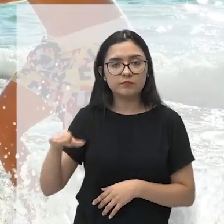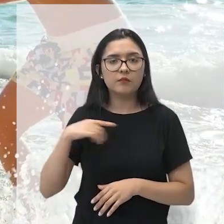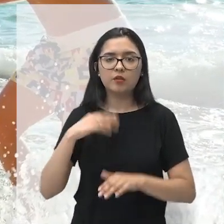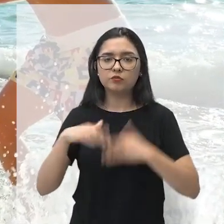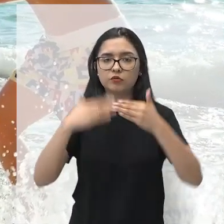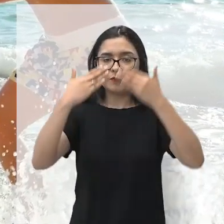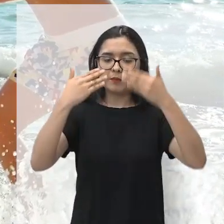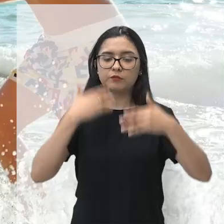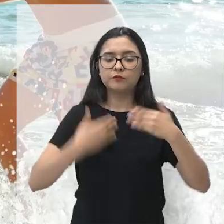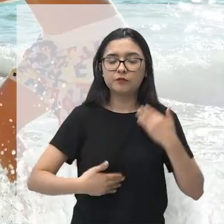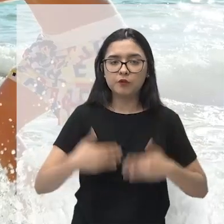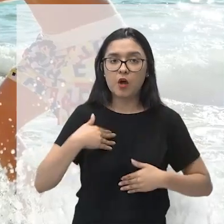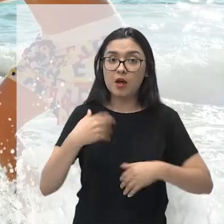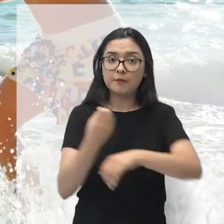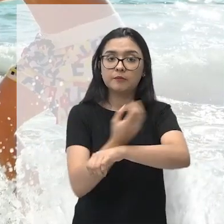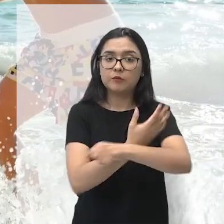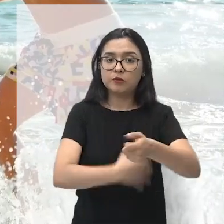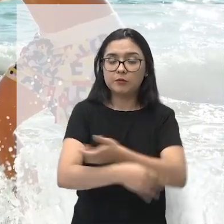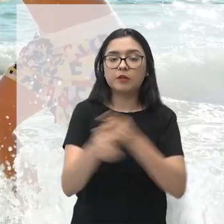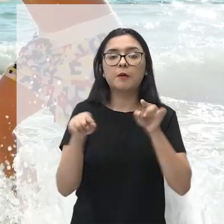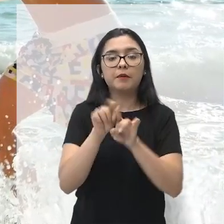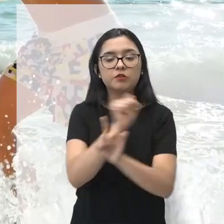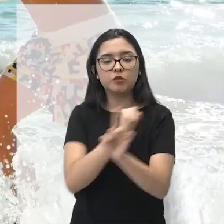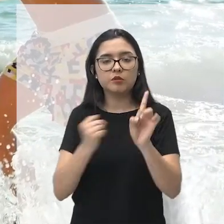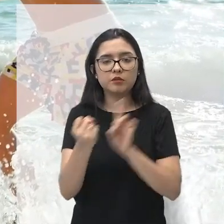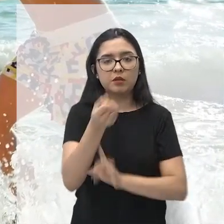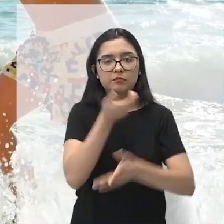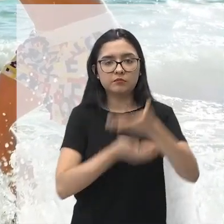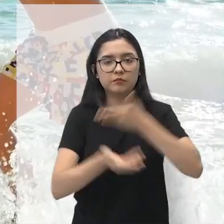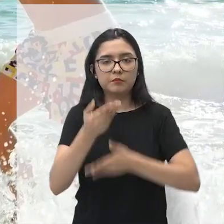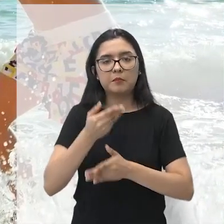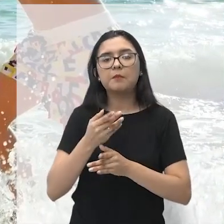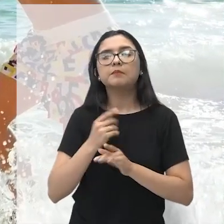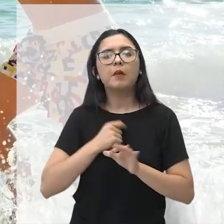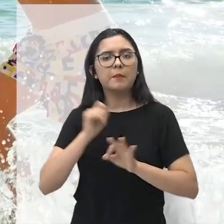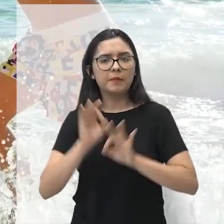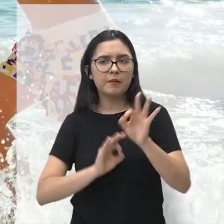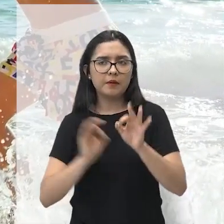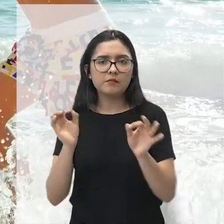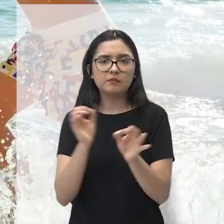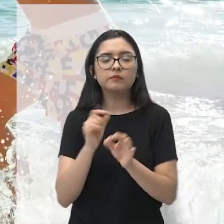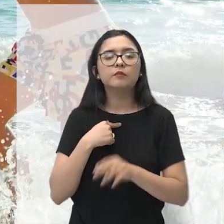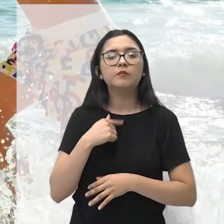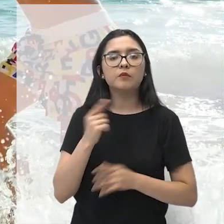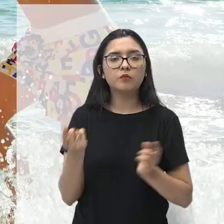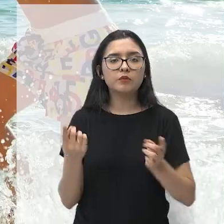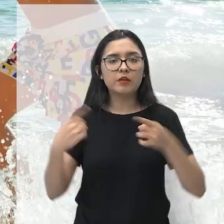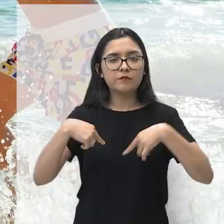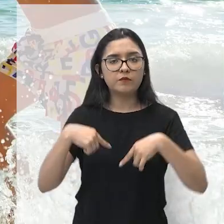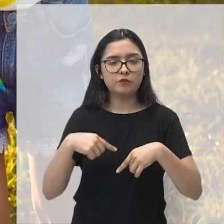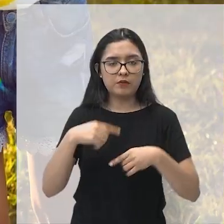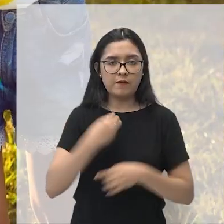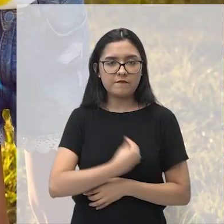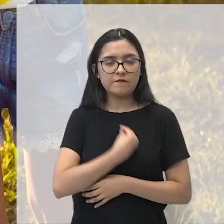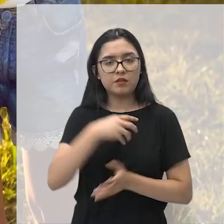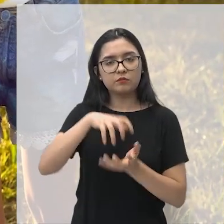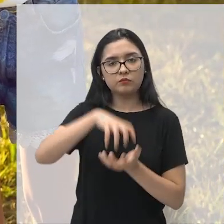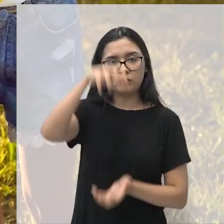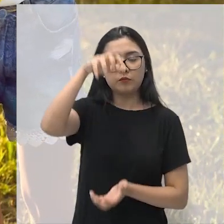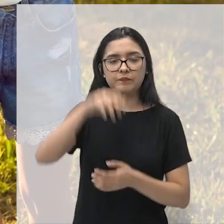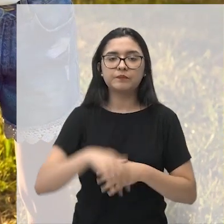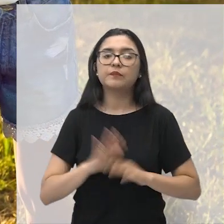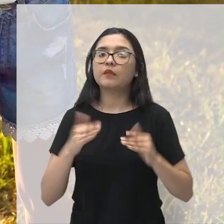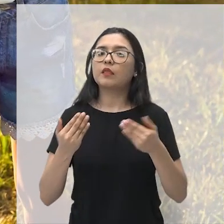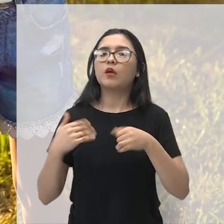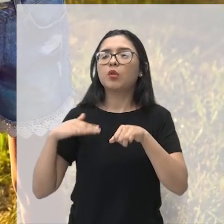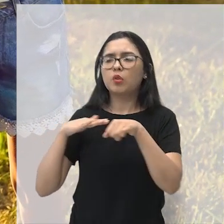desenvolvimento físico, emocional e social, preparando-se para os desafios e oportunidades da vida adulta. A noite